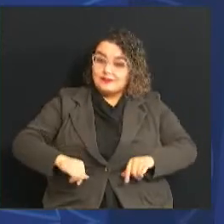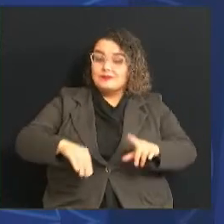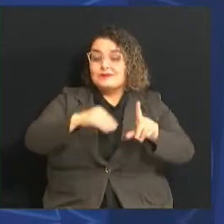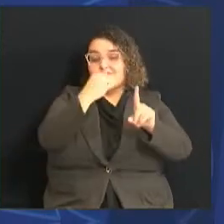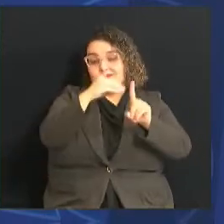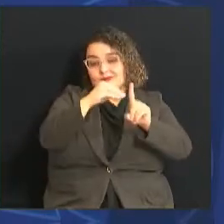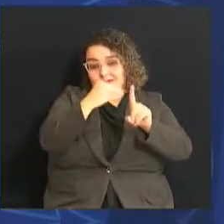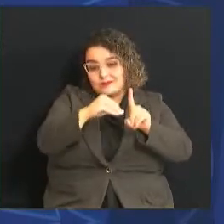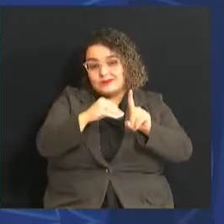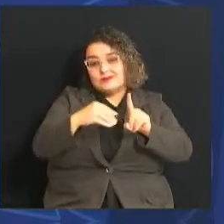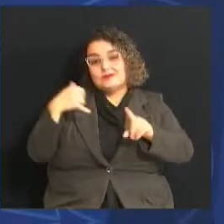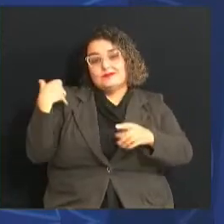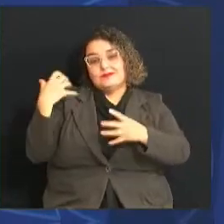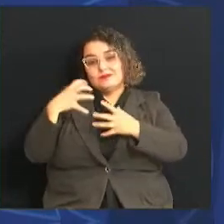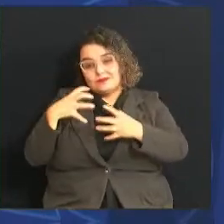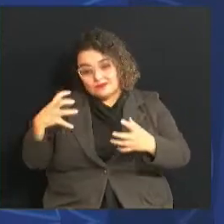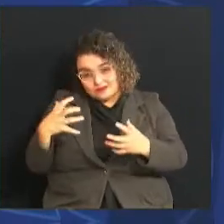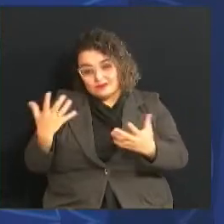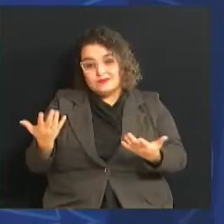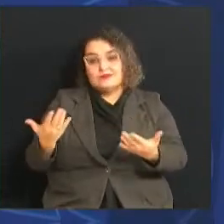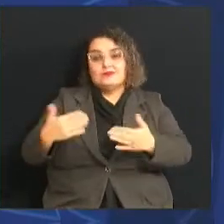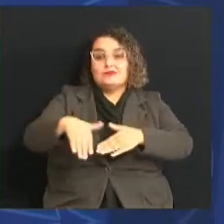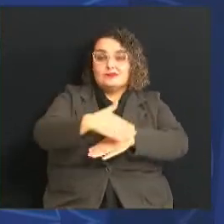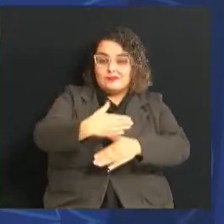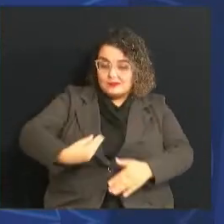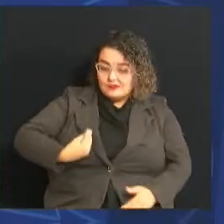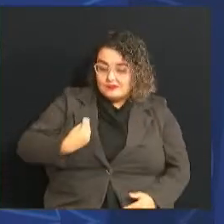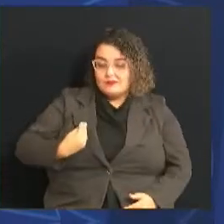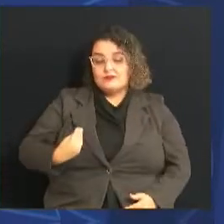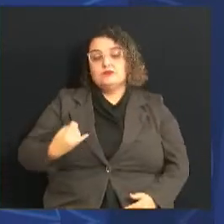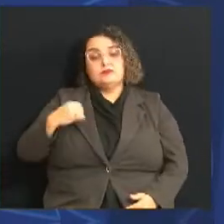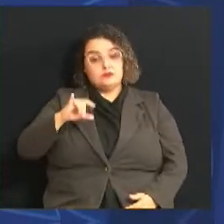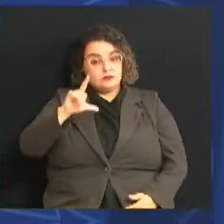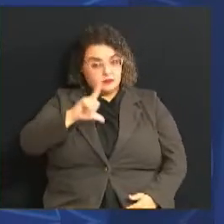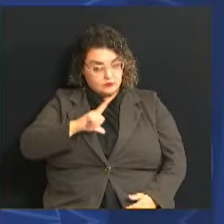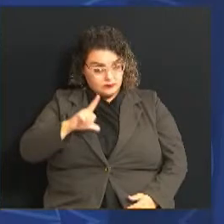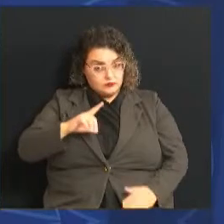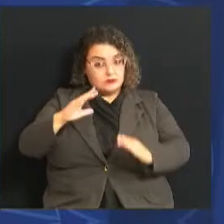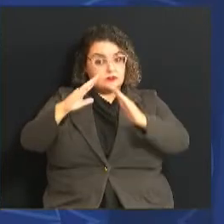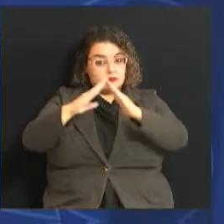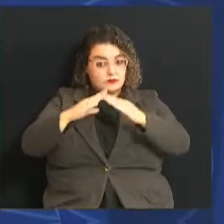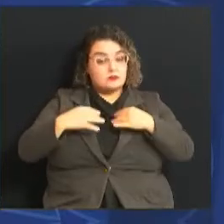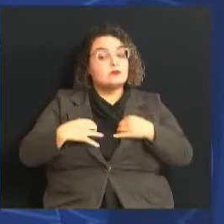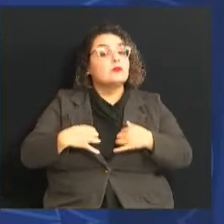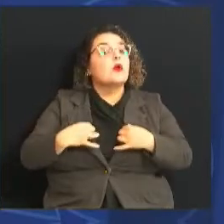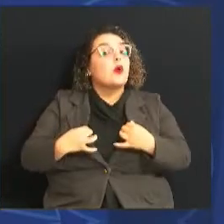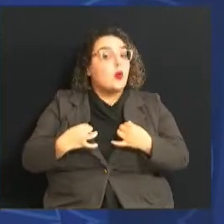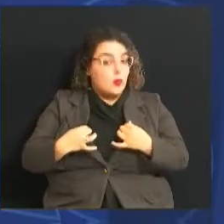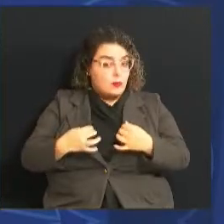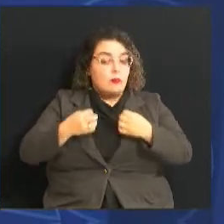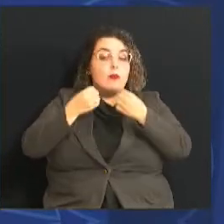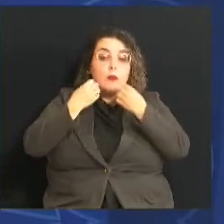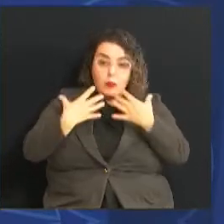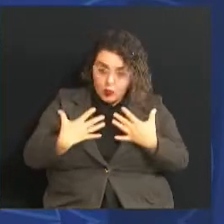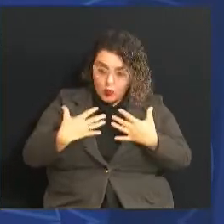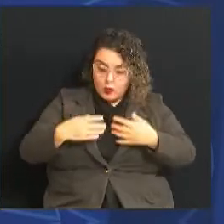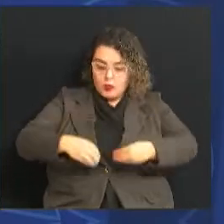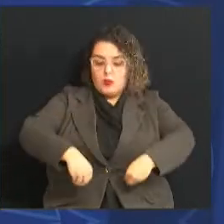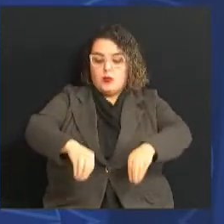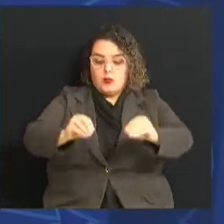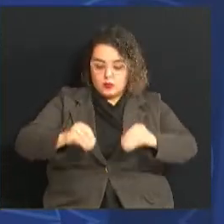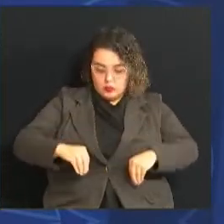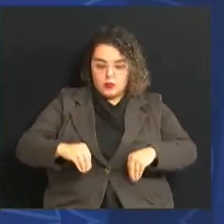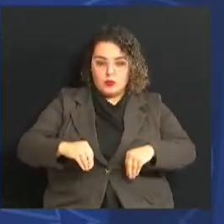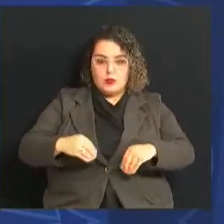são os idosos. Então, se você tiver aí na sua residência, em bom estado, roupas masculinas, como